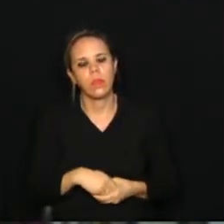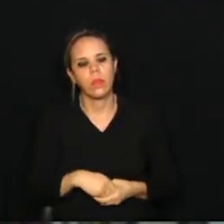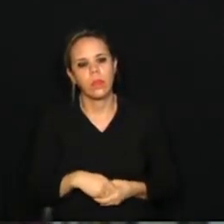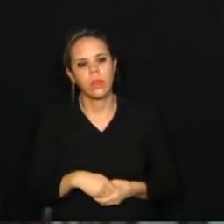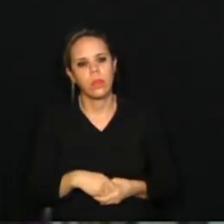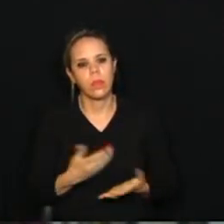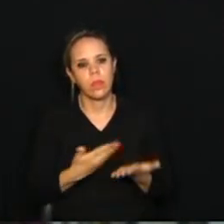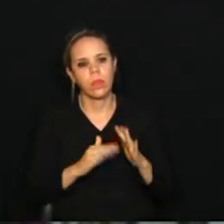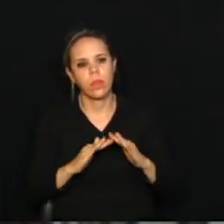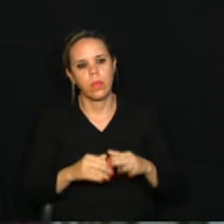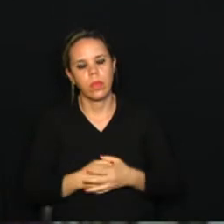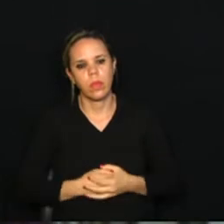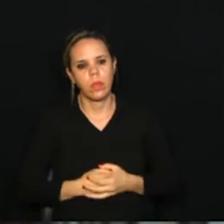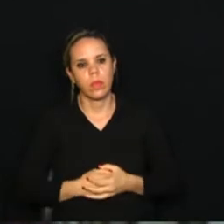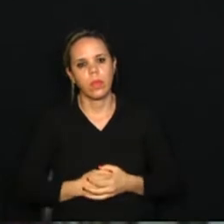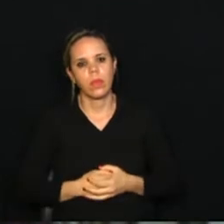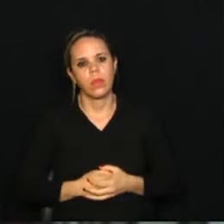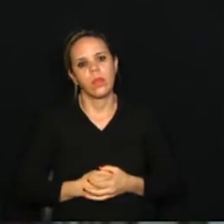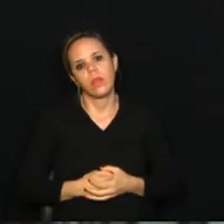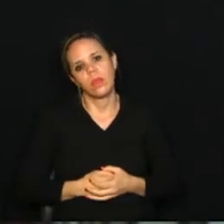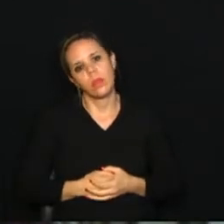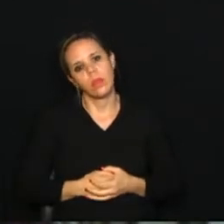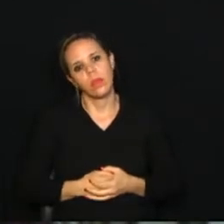das escolas, né?